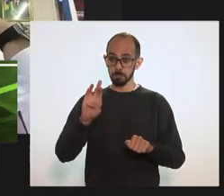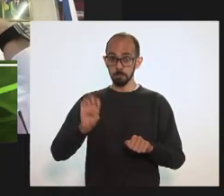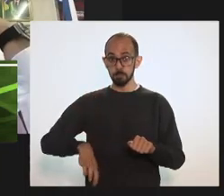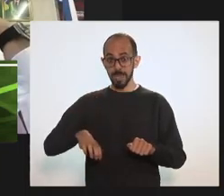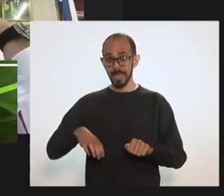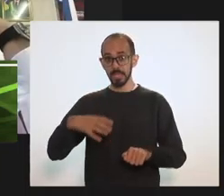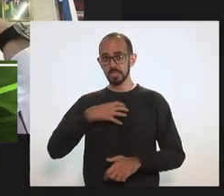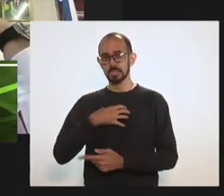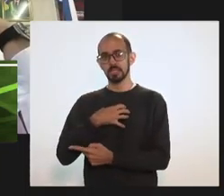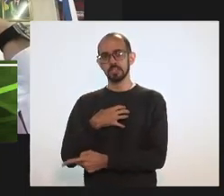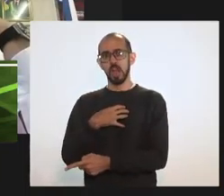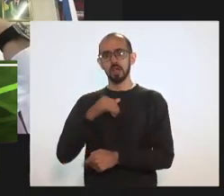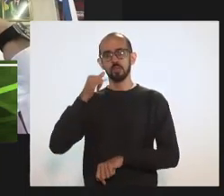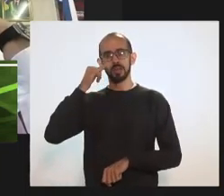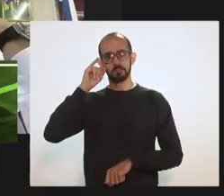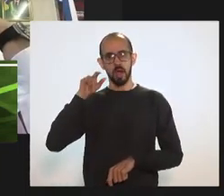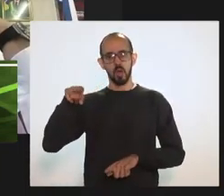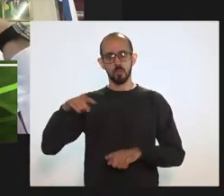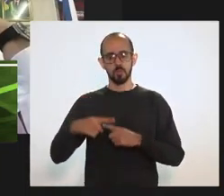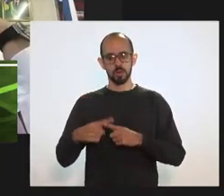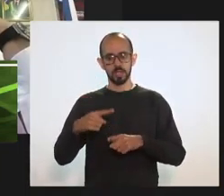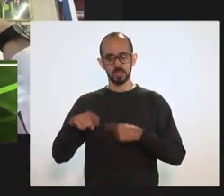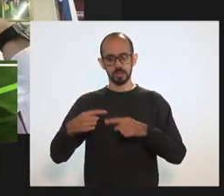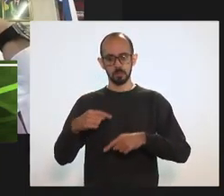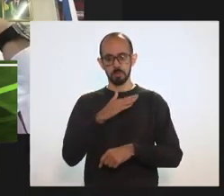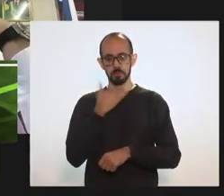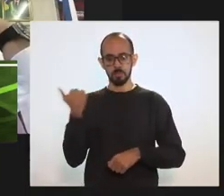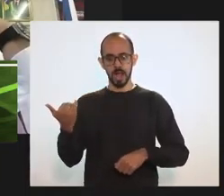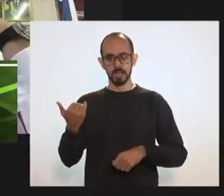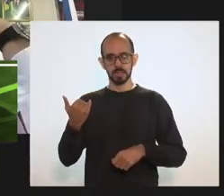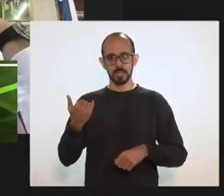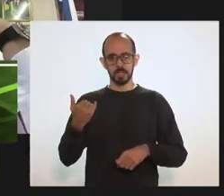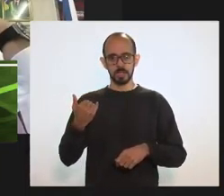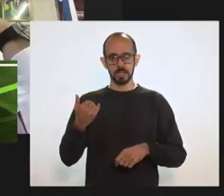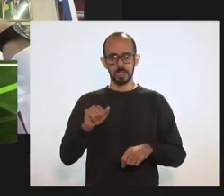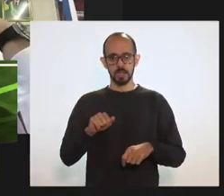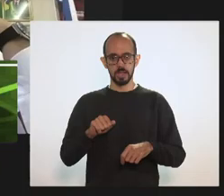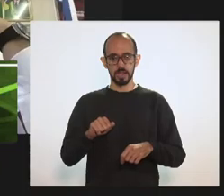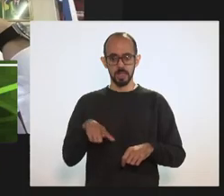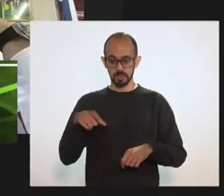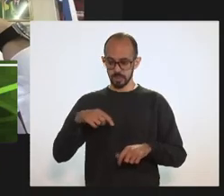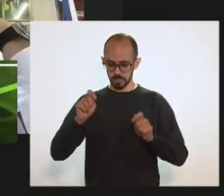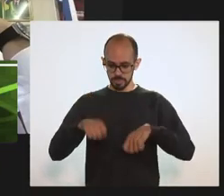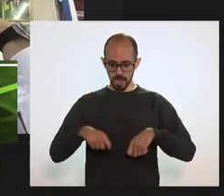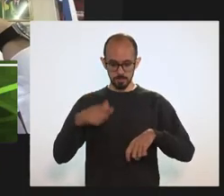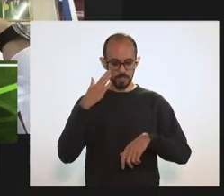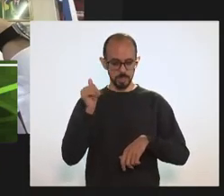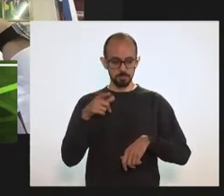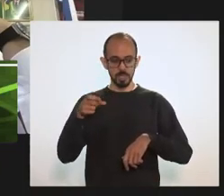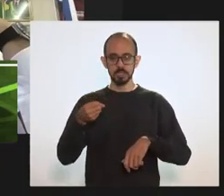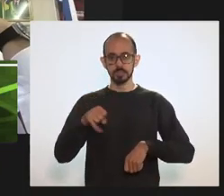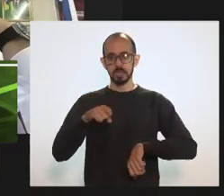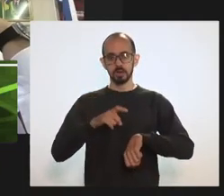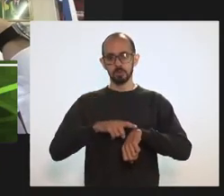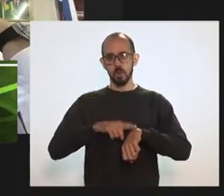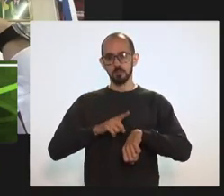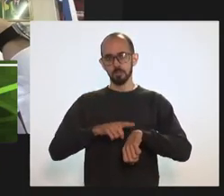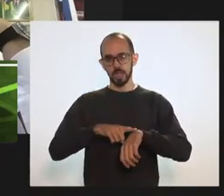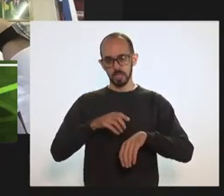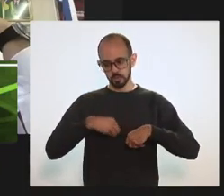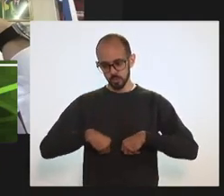por exemplo, para você mandar um gado para o frigorífico, para o abate, tem uma série de normas de bem-estar